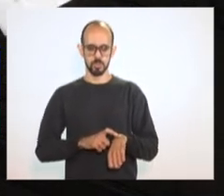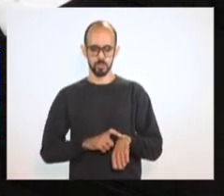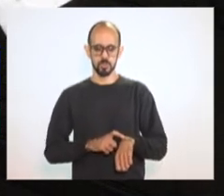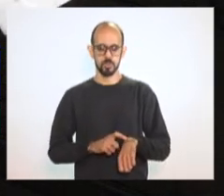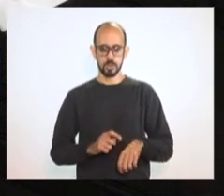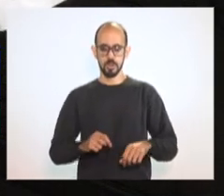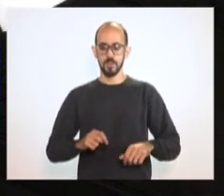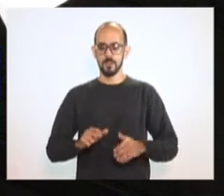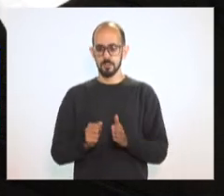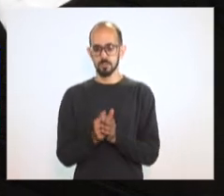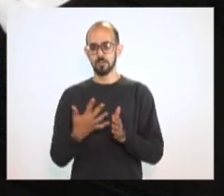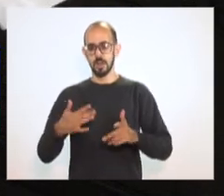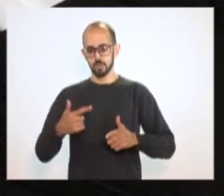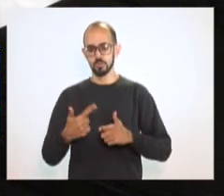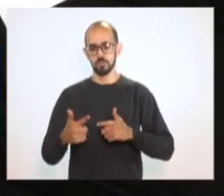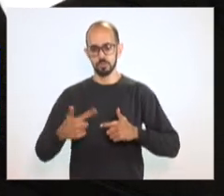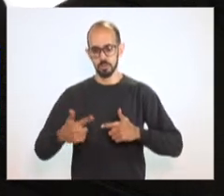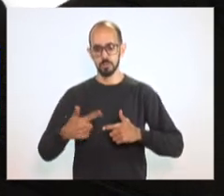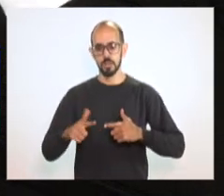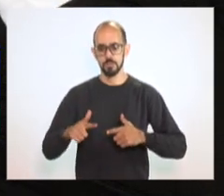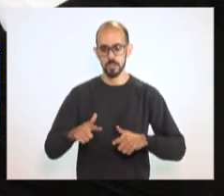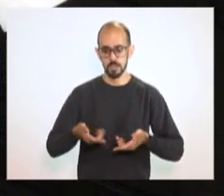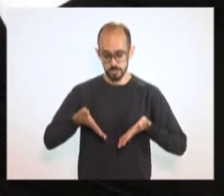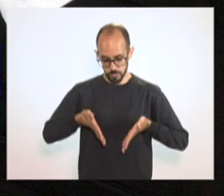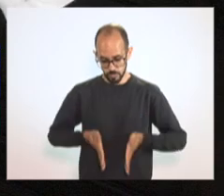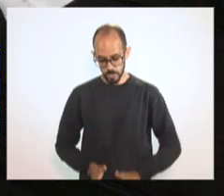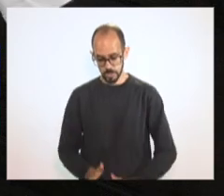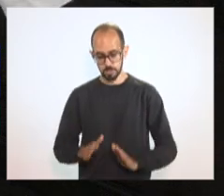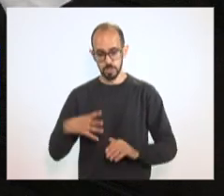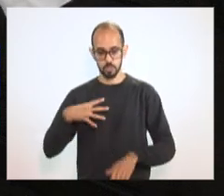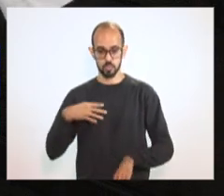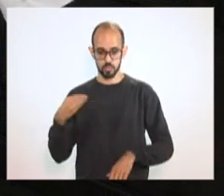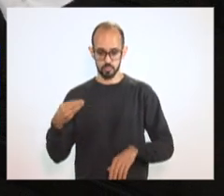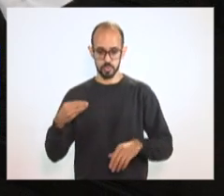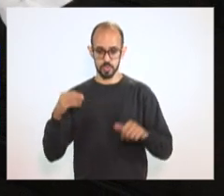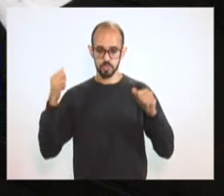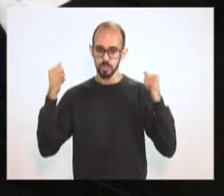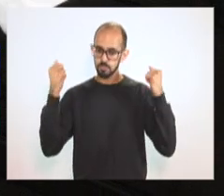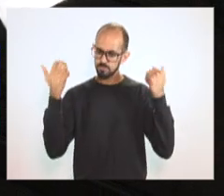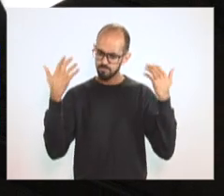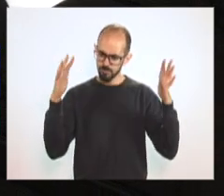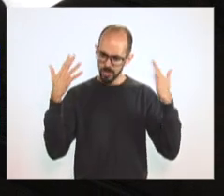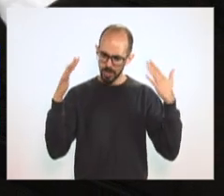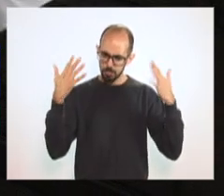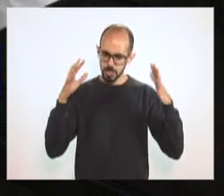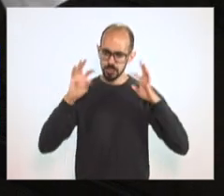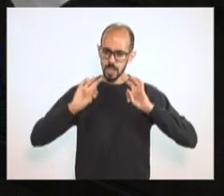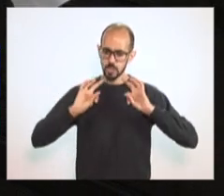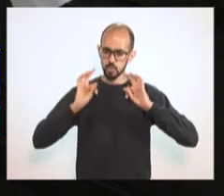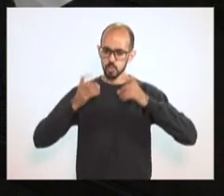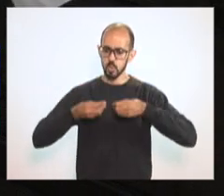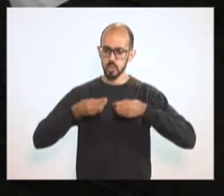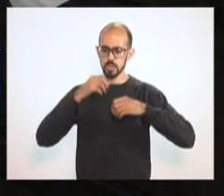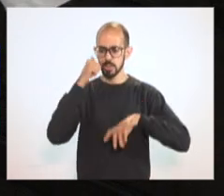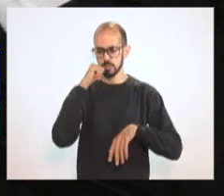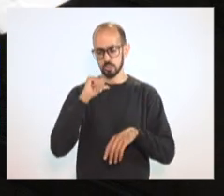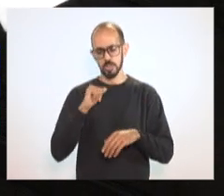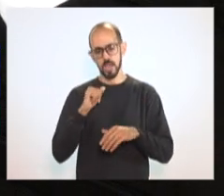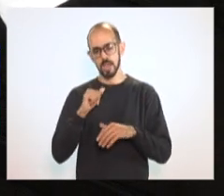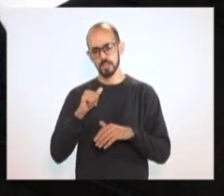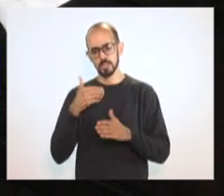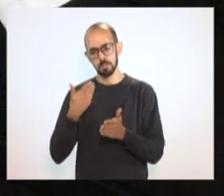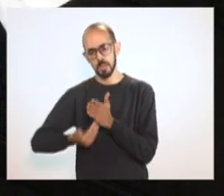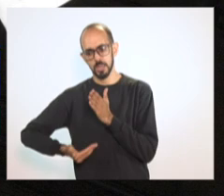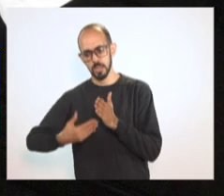aos seus filhos e quero aqui fazer uma saudação a todas as mulheres que perderam seus